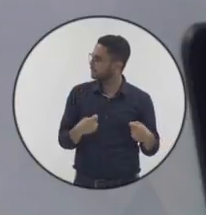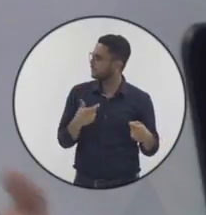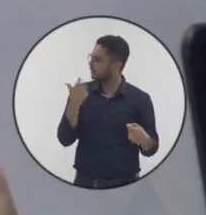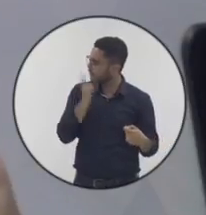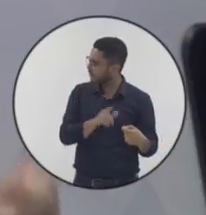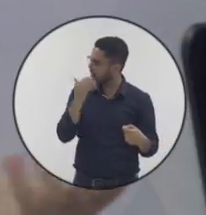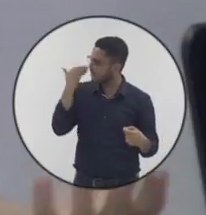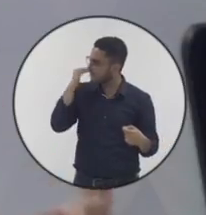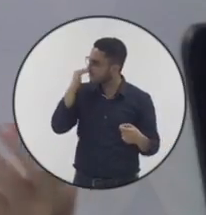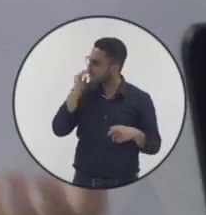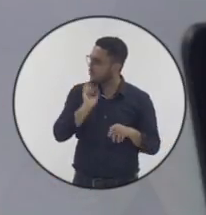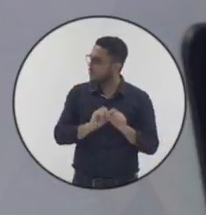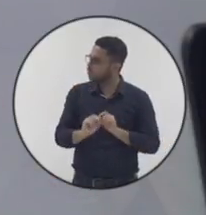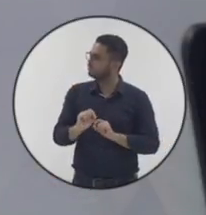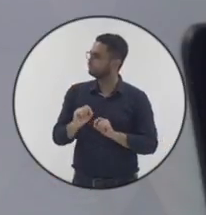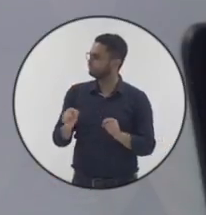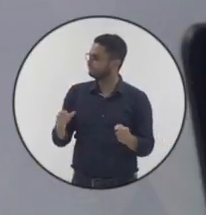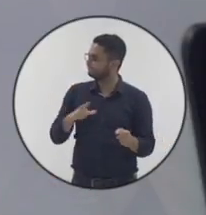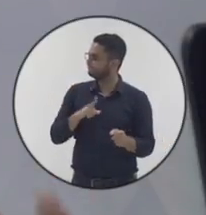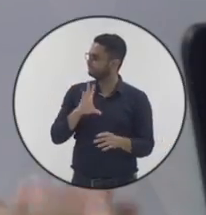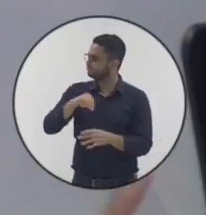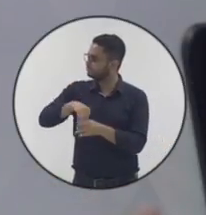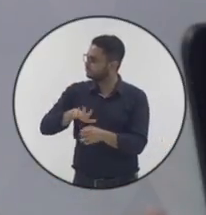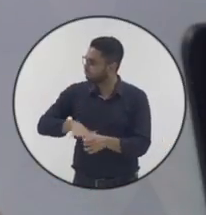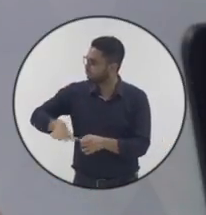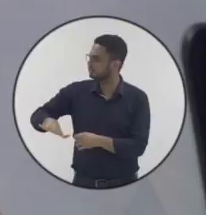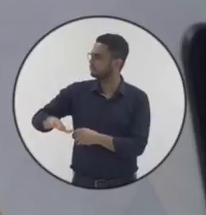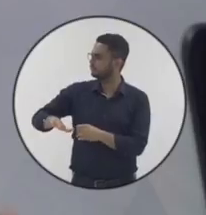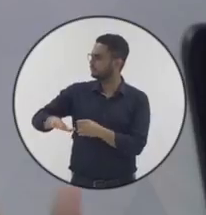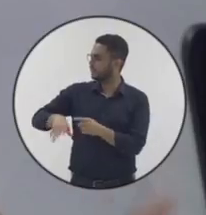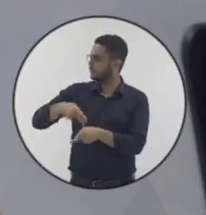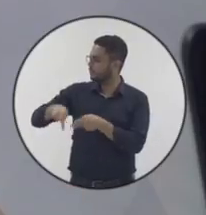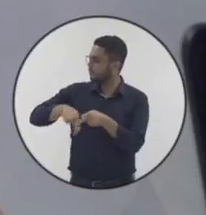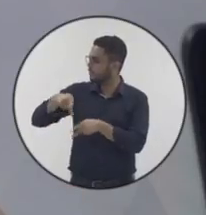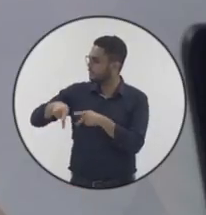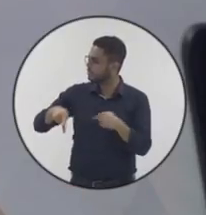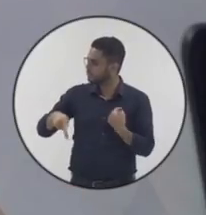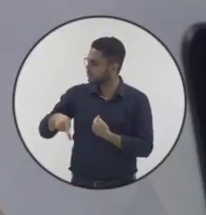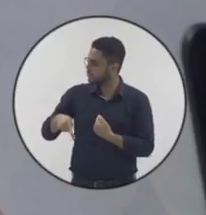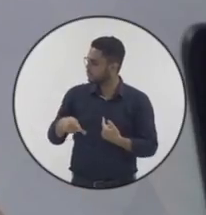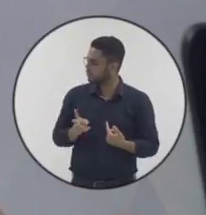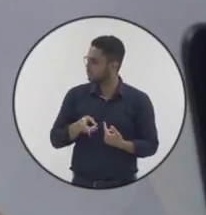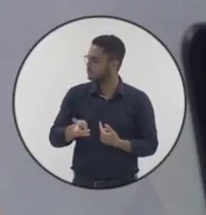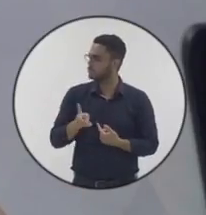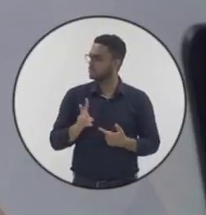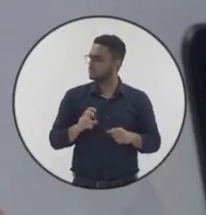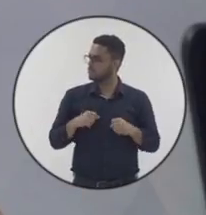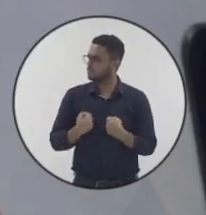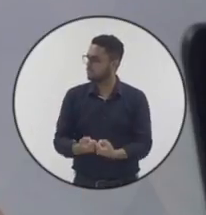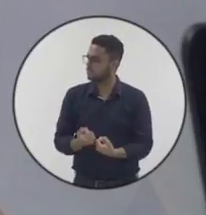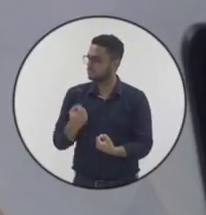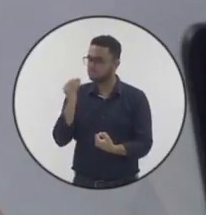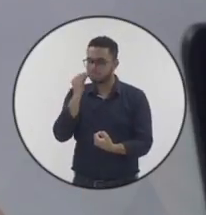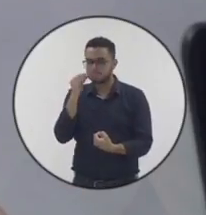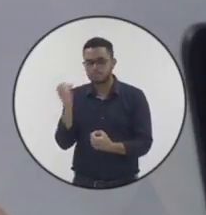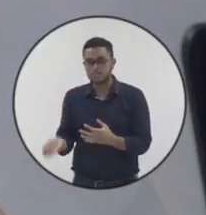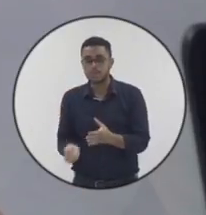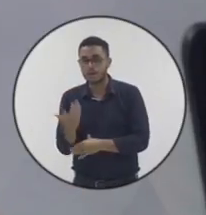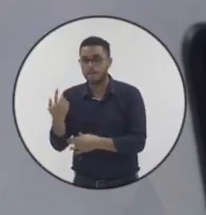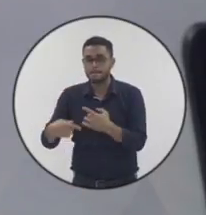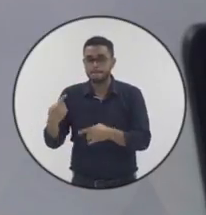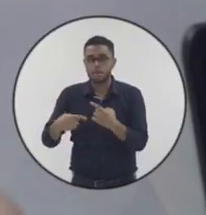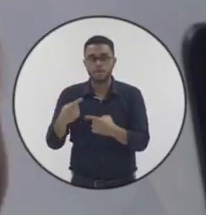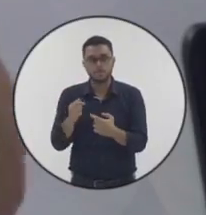compreender o que se passa com a população que a gente está, de alguma maneira, se debruçando para poder criar políticas públicas compatíveis